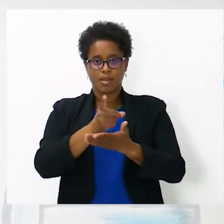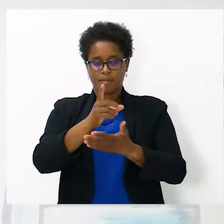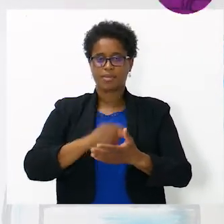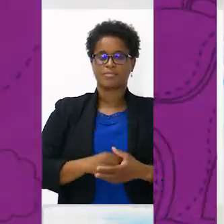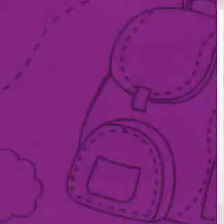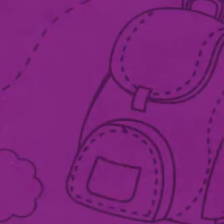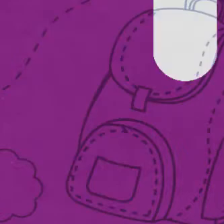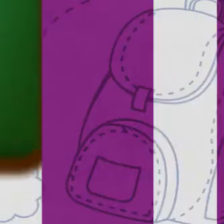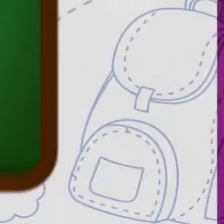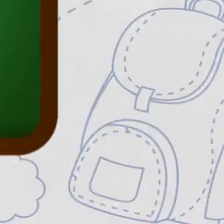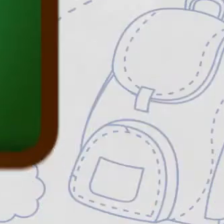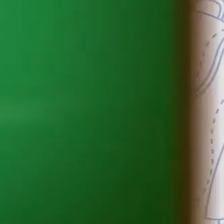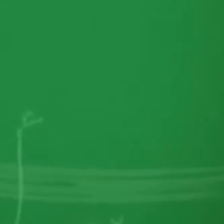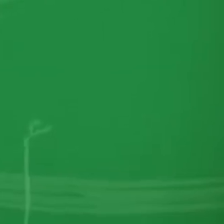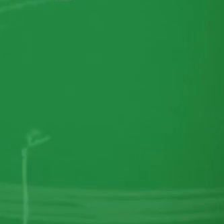mapa.